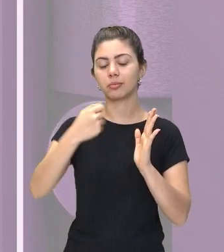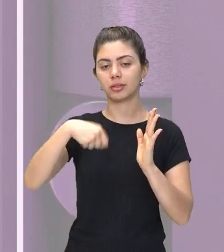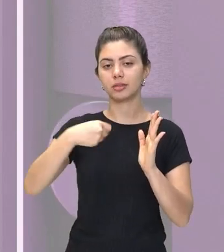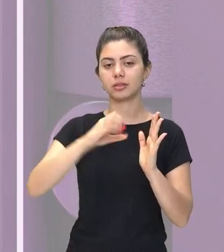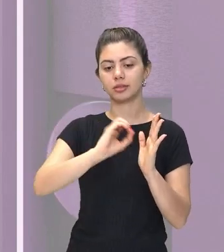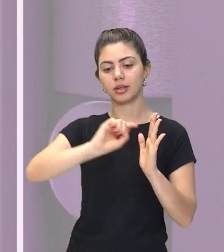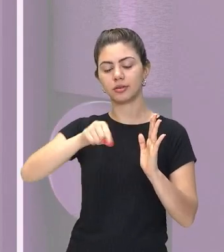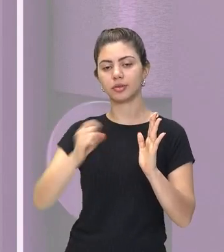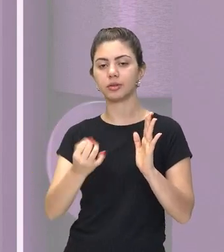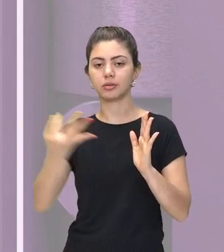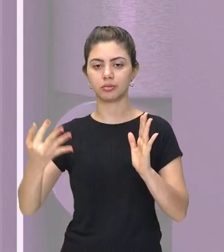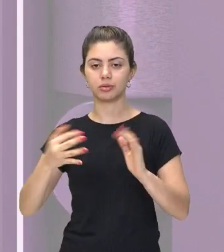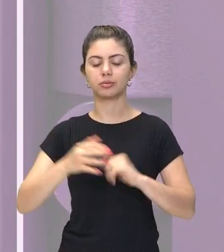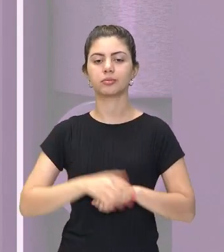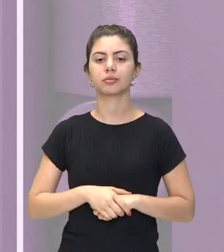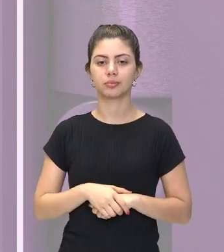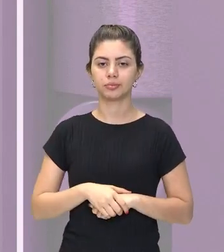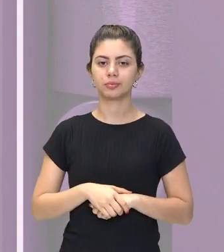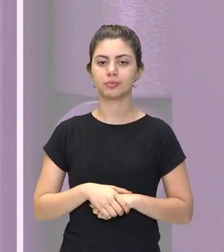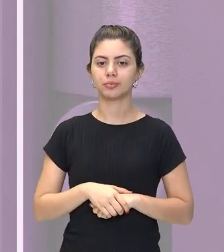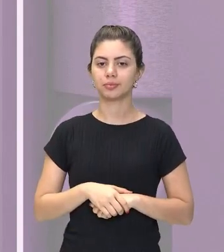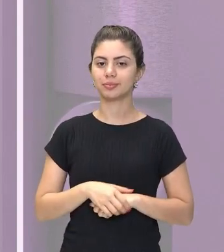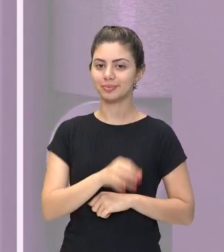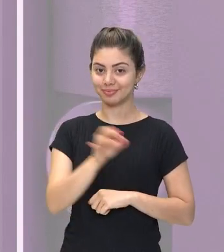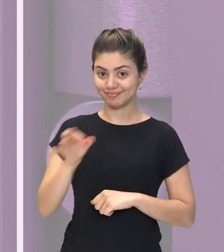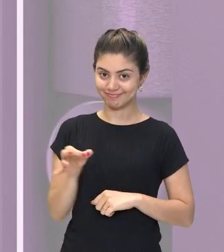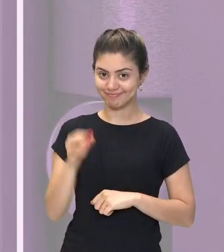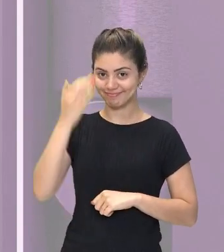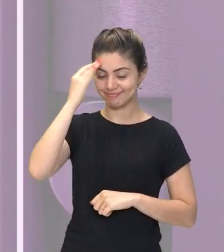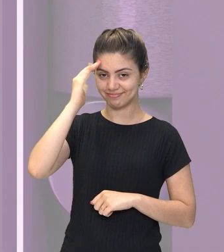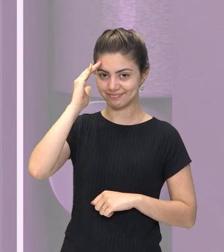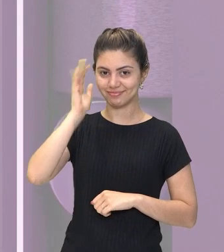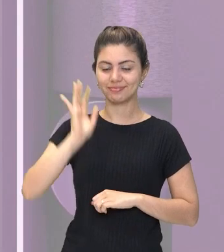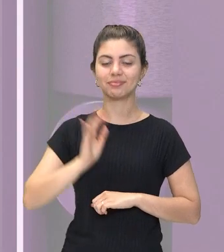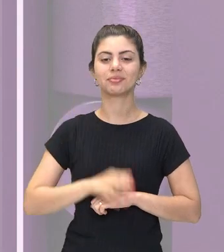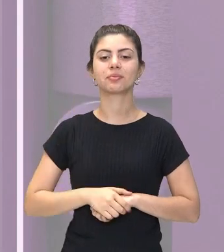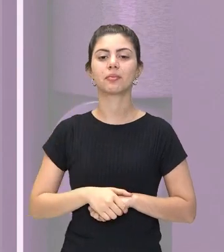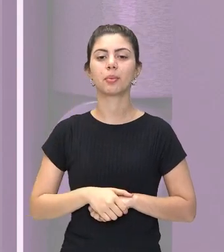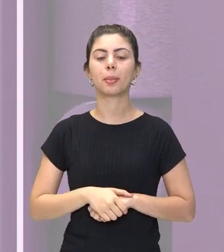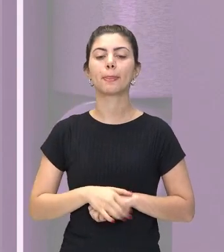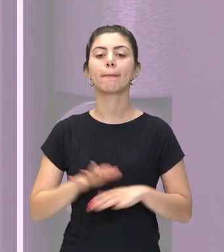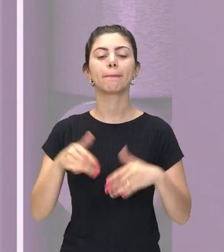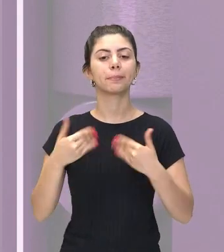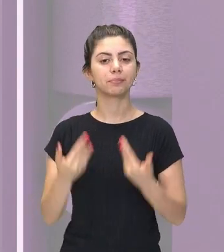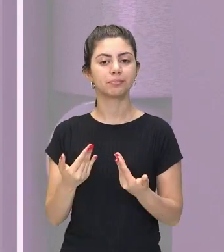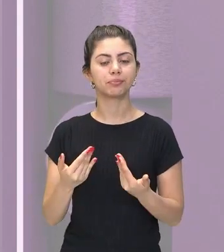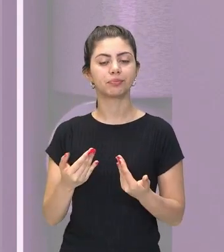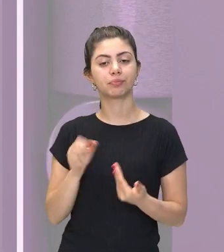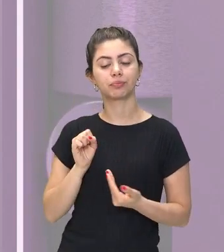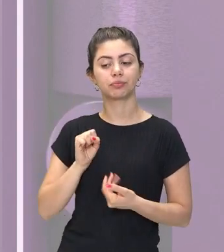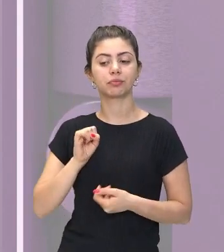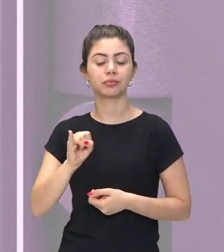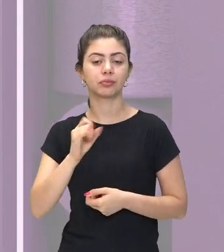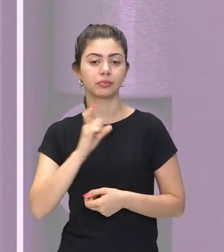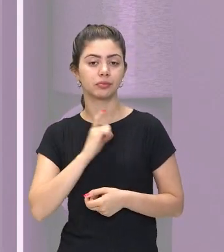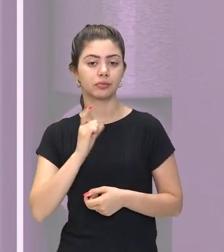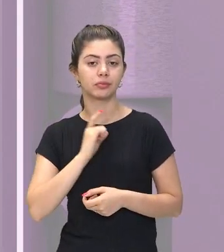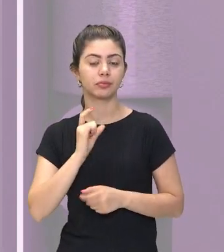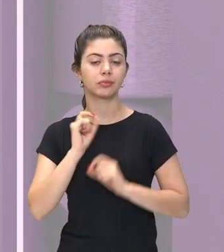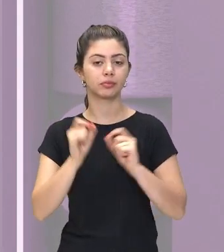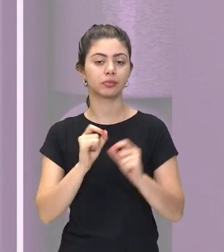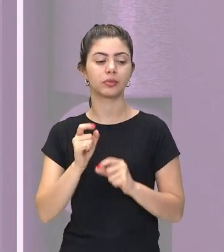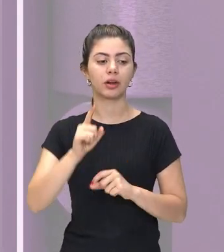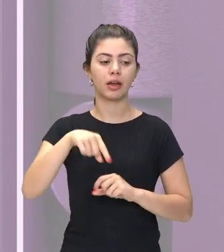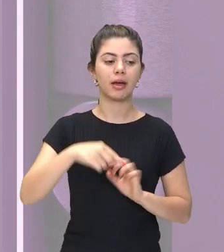nosso produto. Tudo certo até aí? E quando possui sinal na frente dos